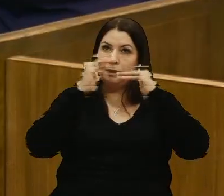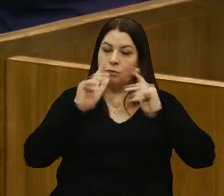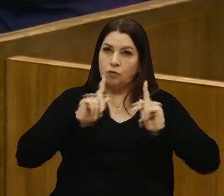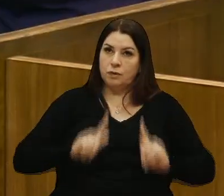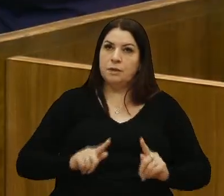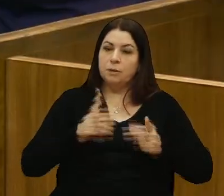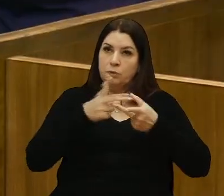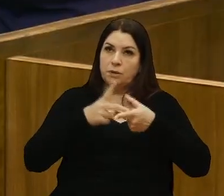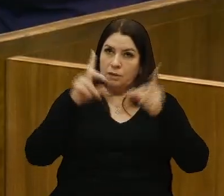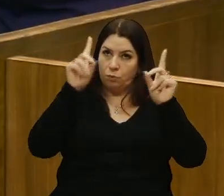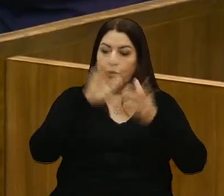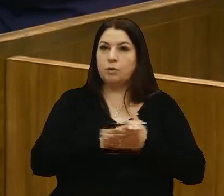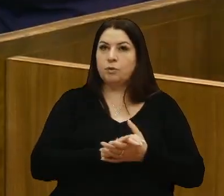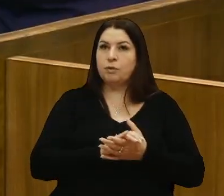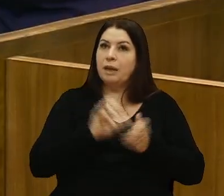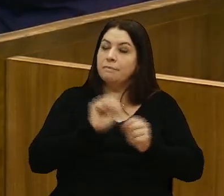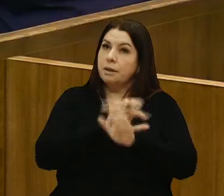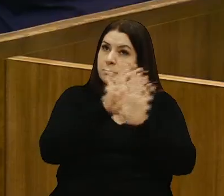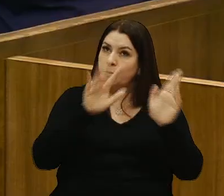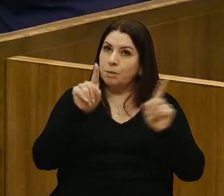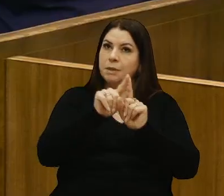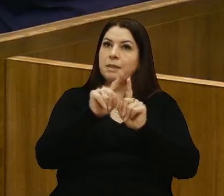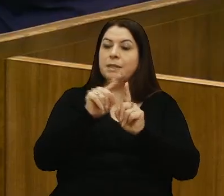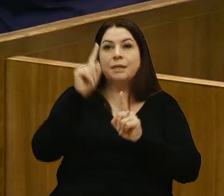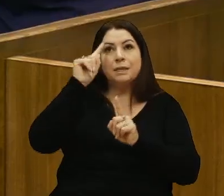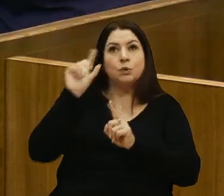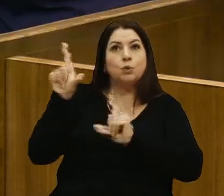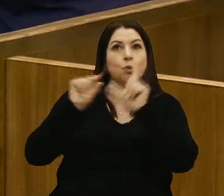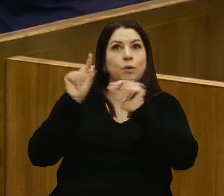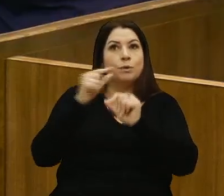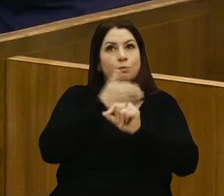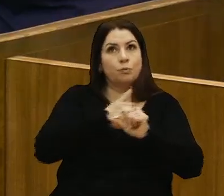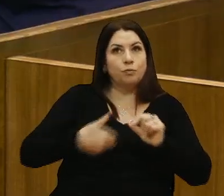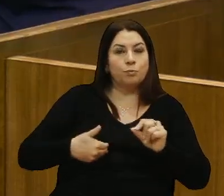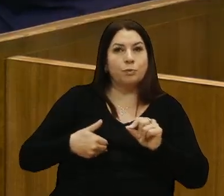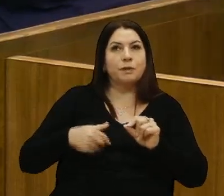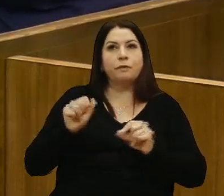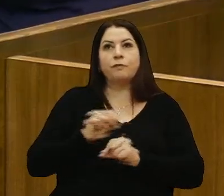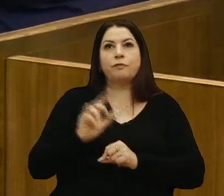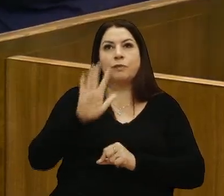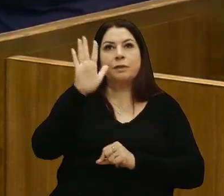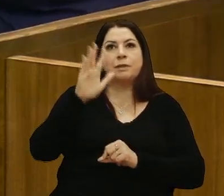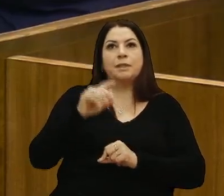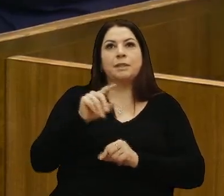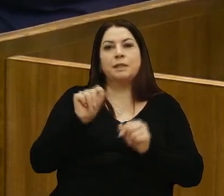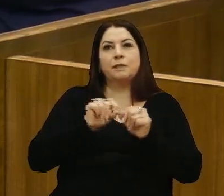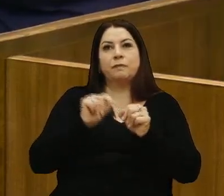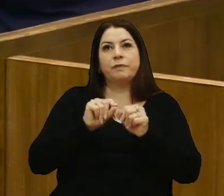gestão democrática, transparência nas decisões públicas e valorização de